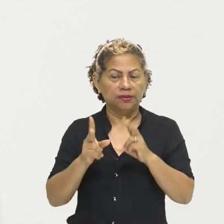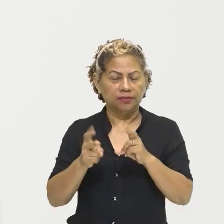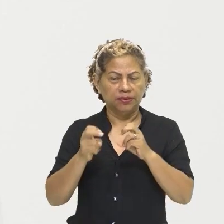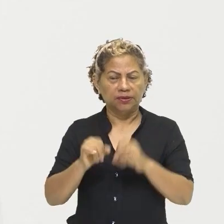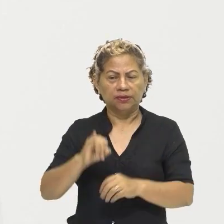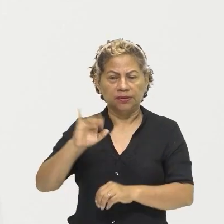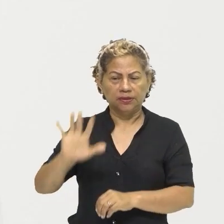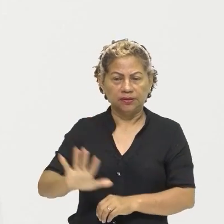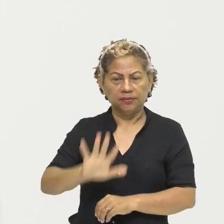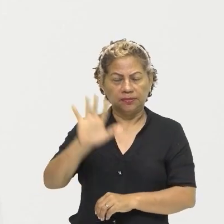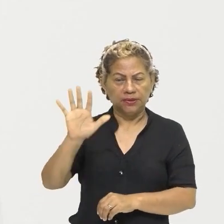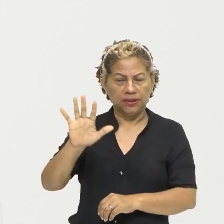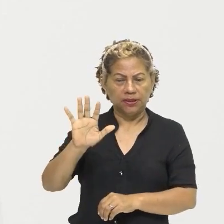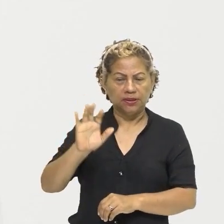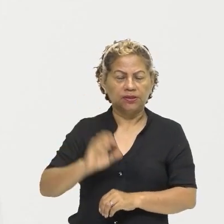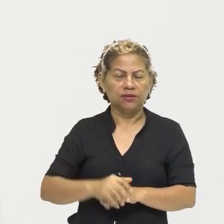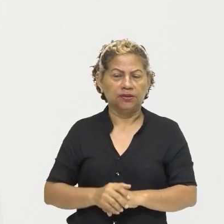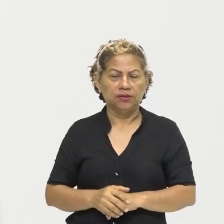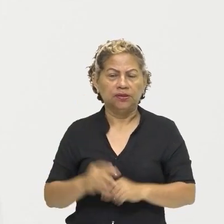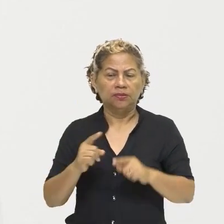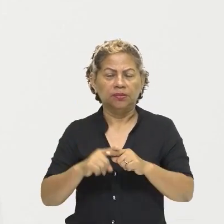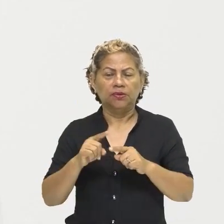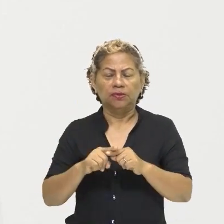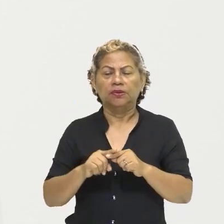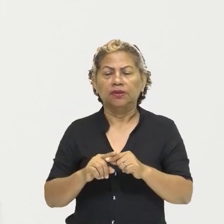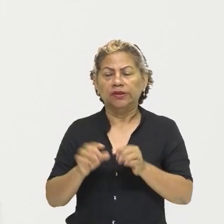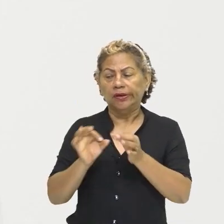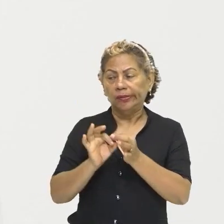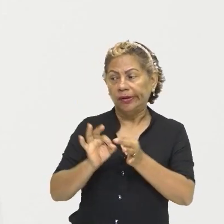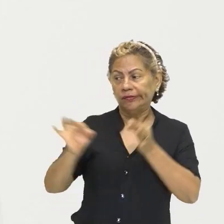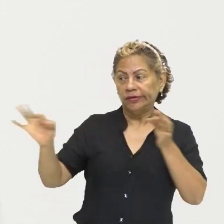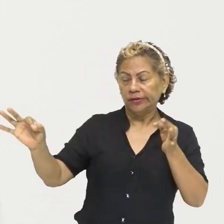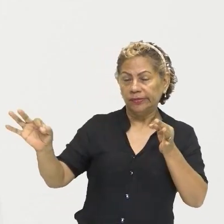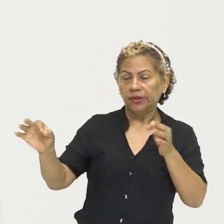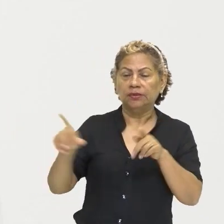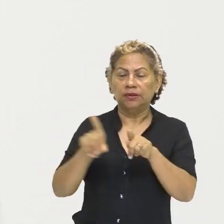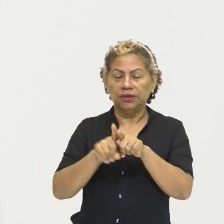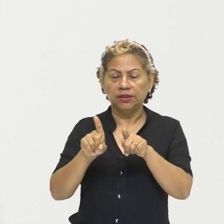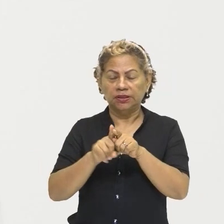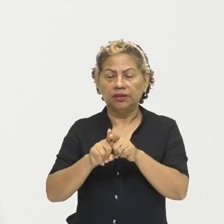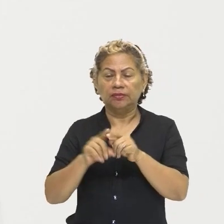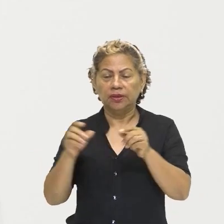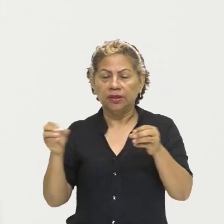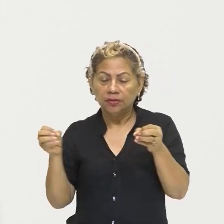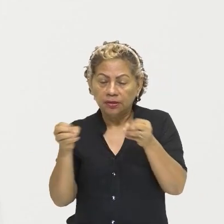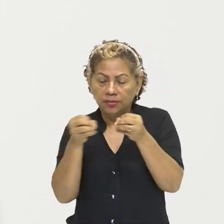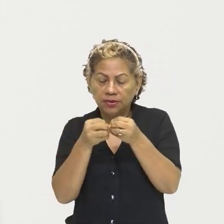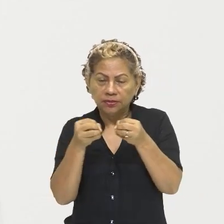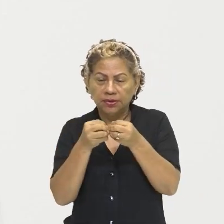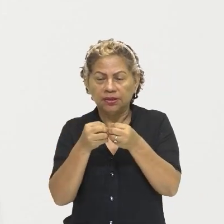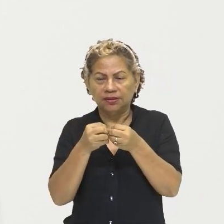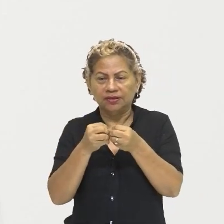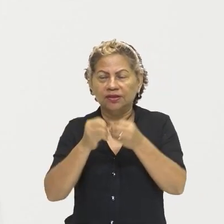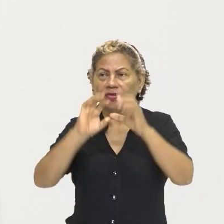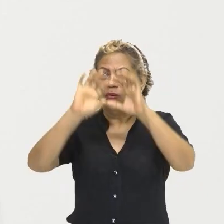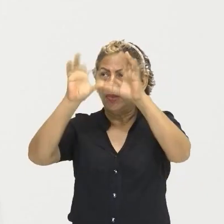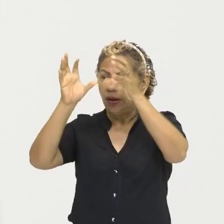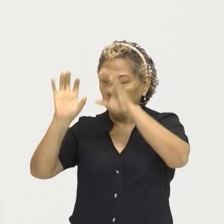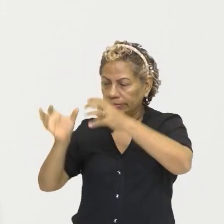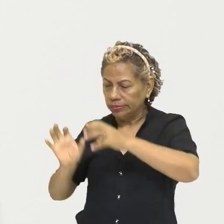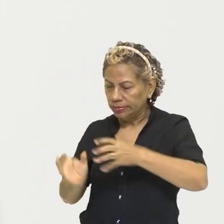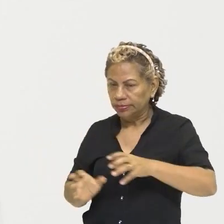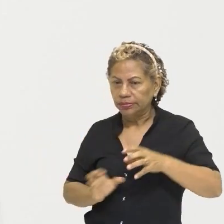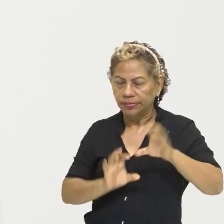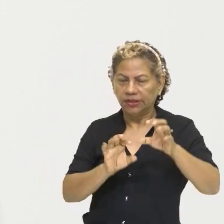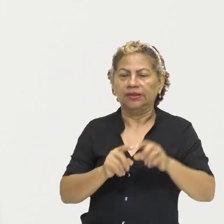abaixo ilustram a situação de maior afastamento e a de maior aproximação desses planetas. Considerando que suas órbitas são